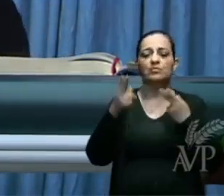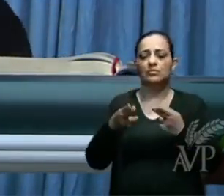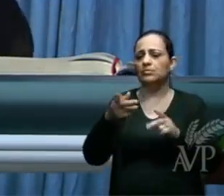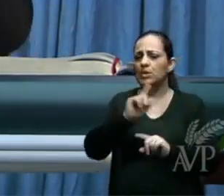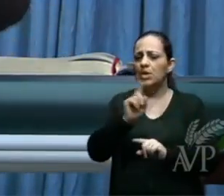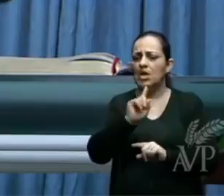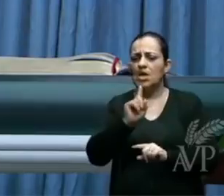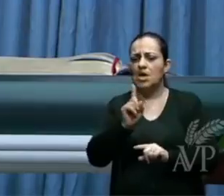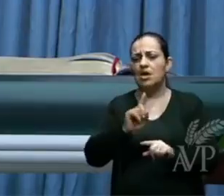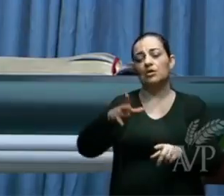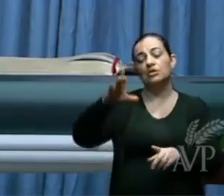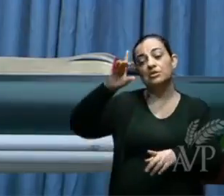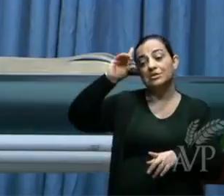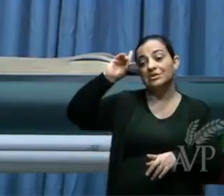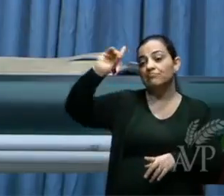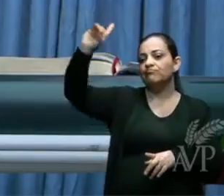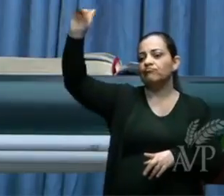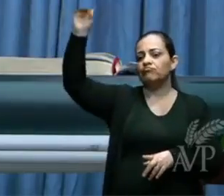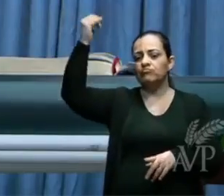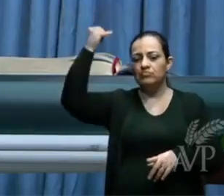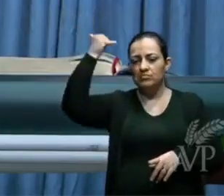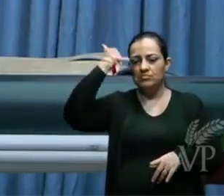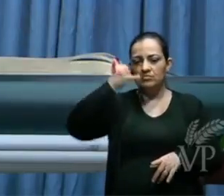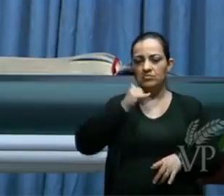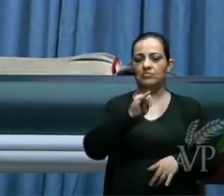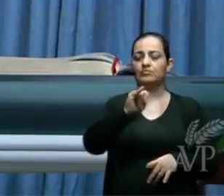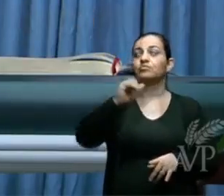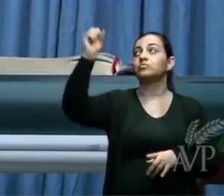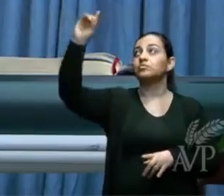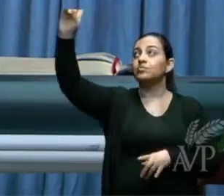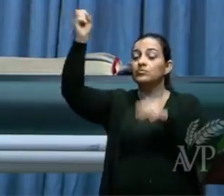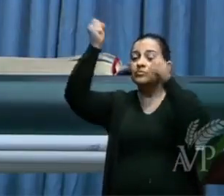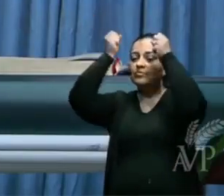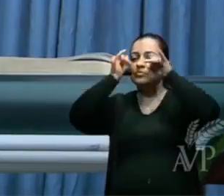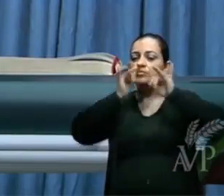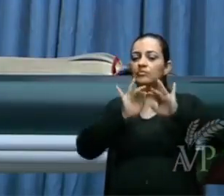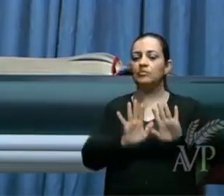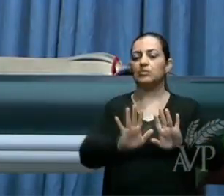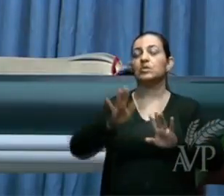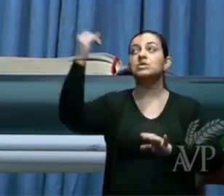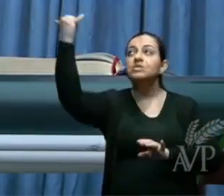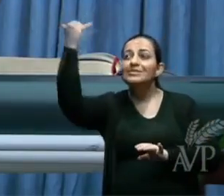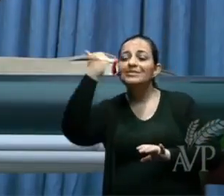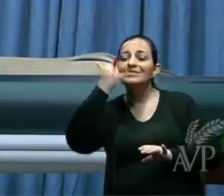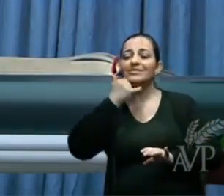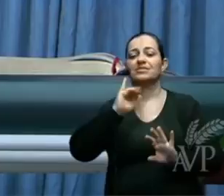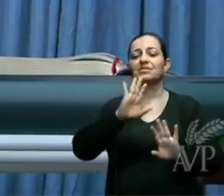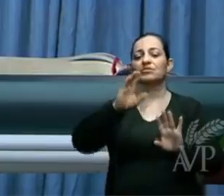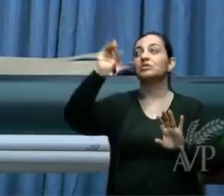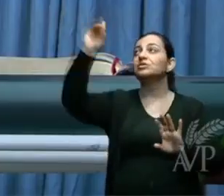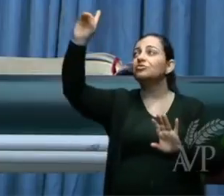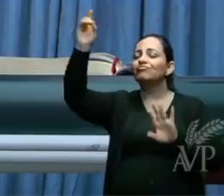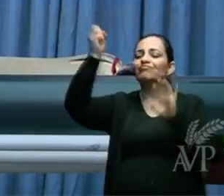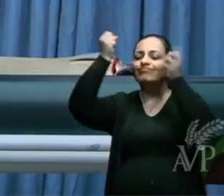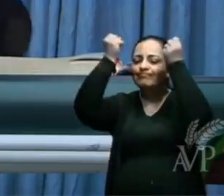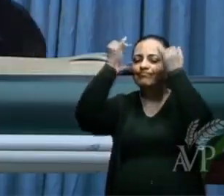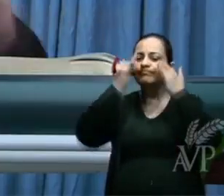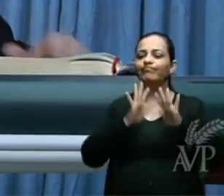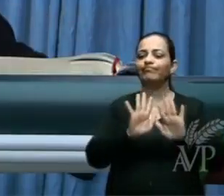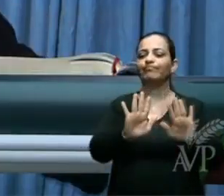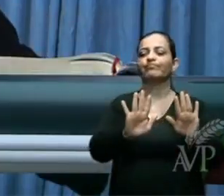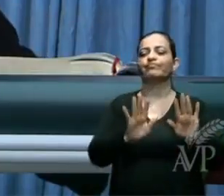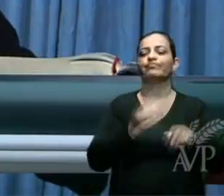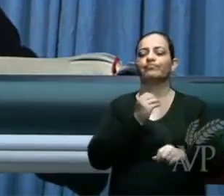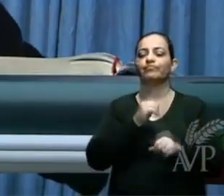profeta se deus não agisse por ele se deus não falasse se deus não revelar seus